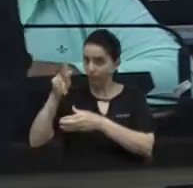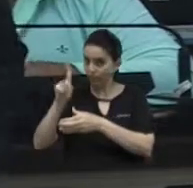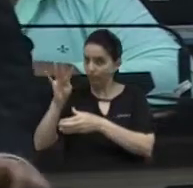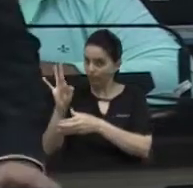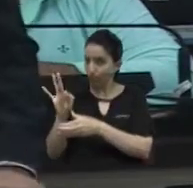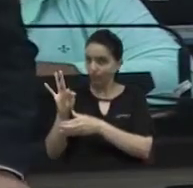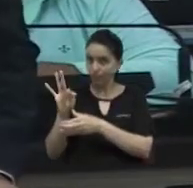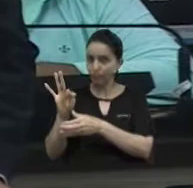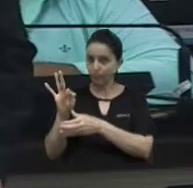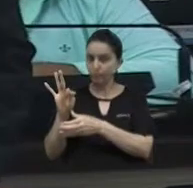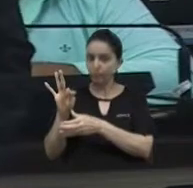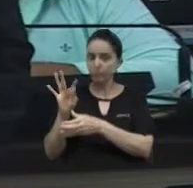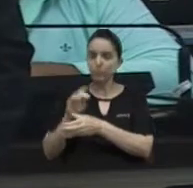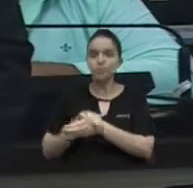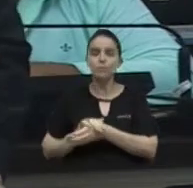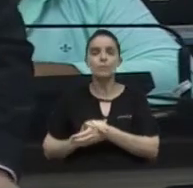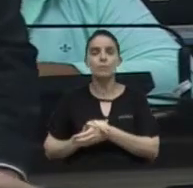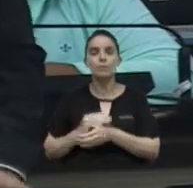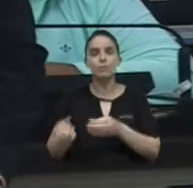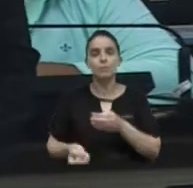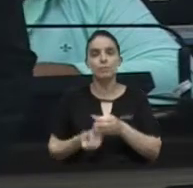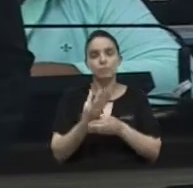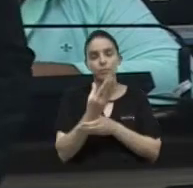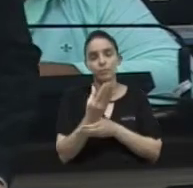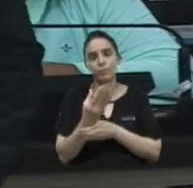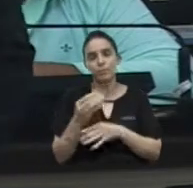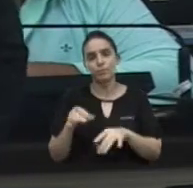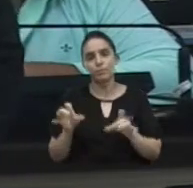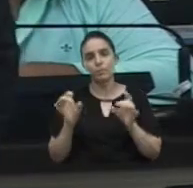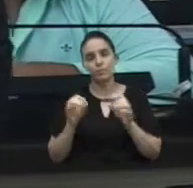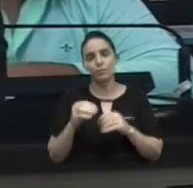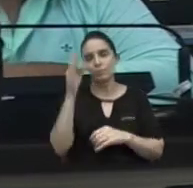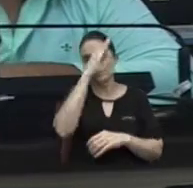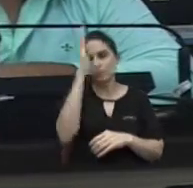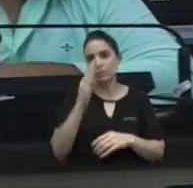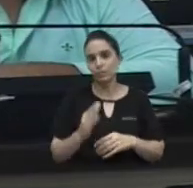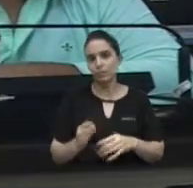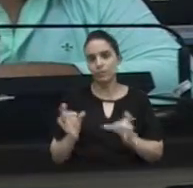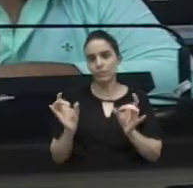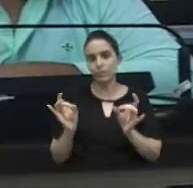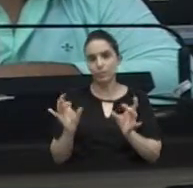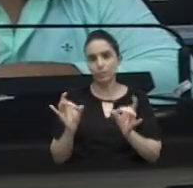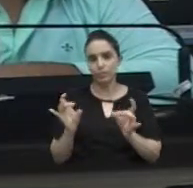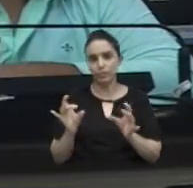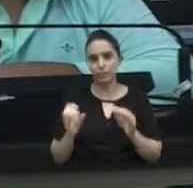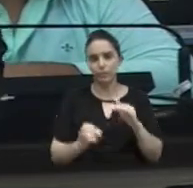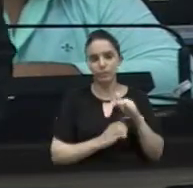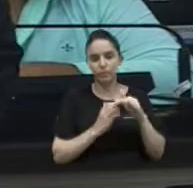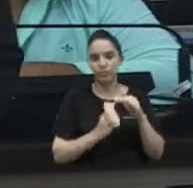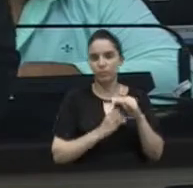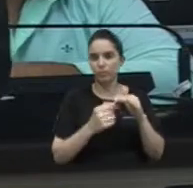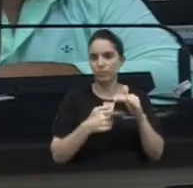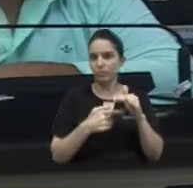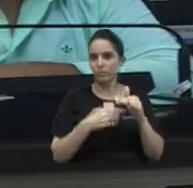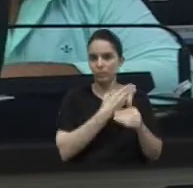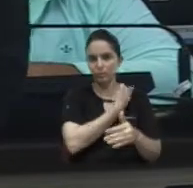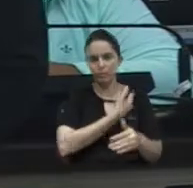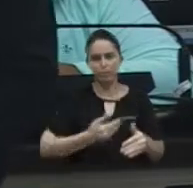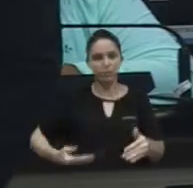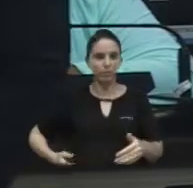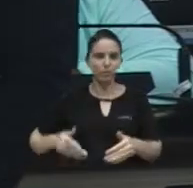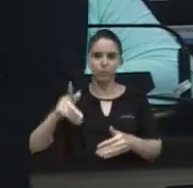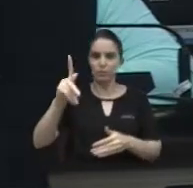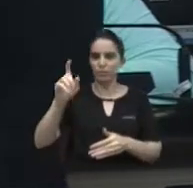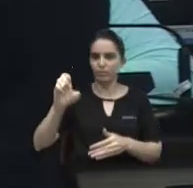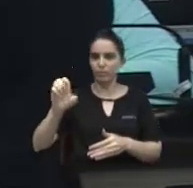PT instituiu e vendeu o nosso país usando as empresas públicas, Petrobras,